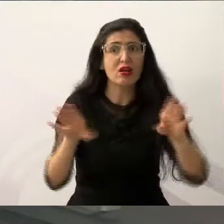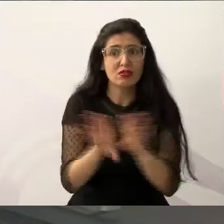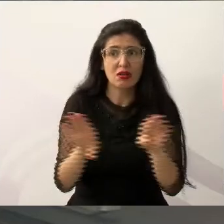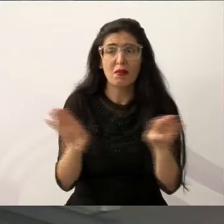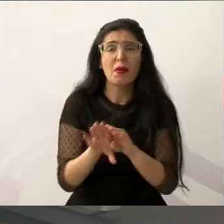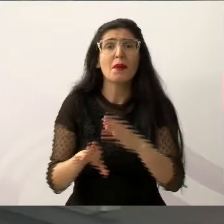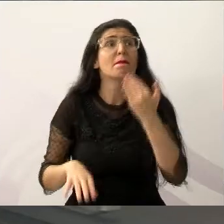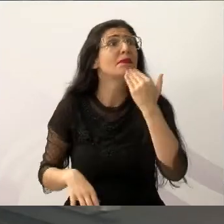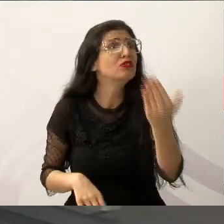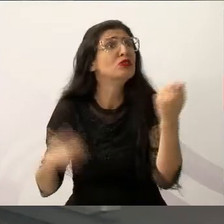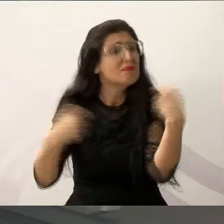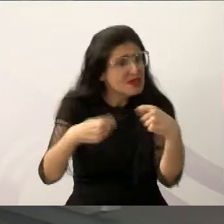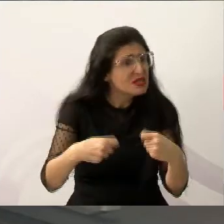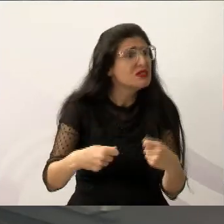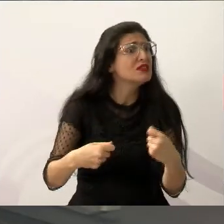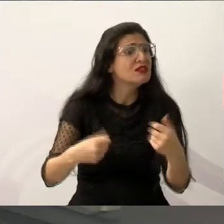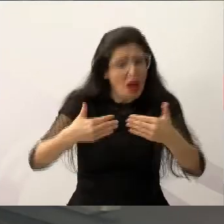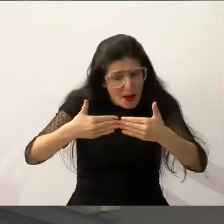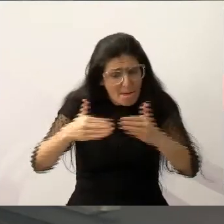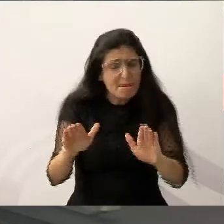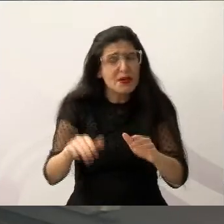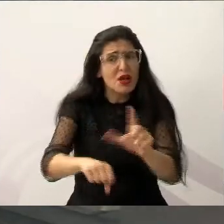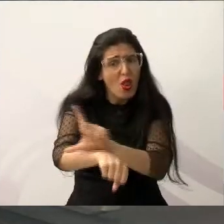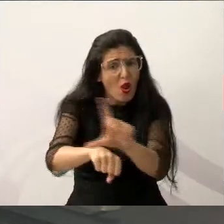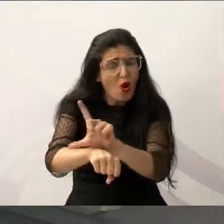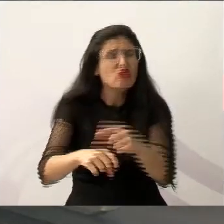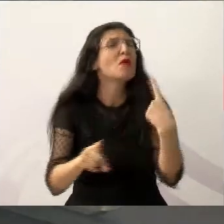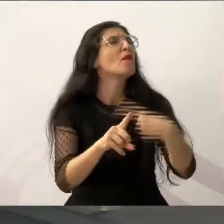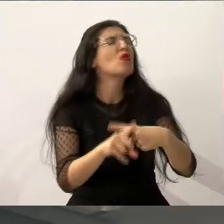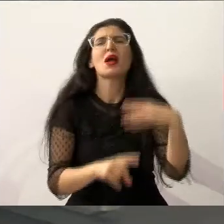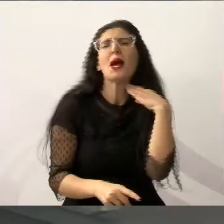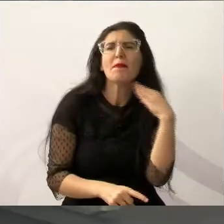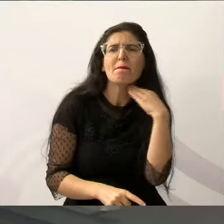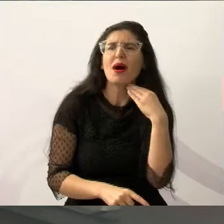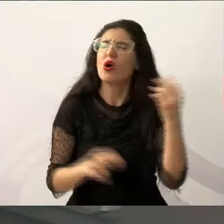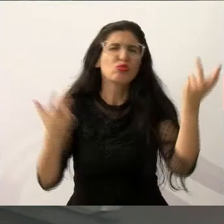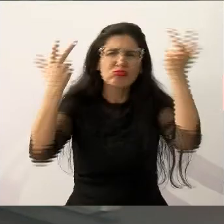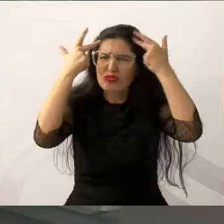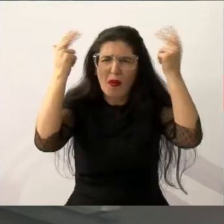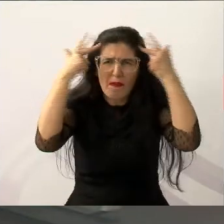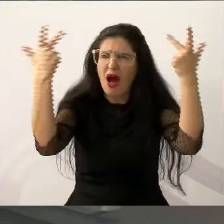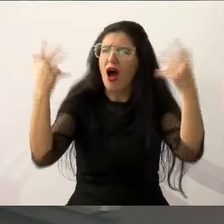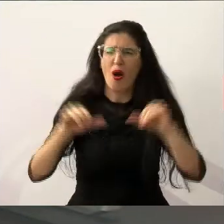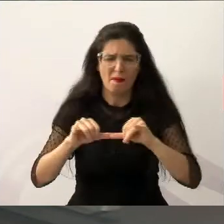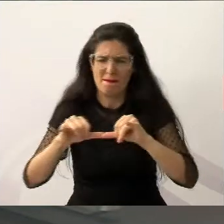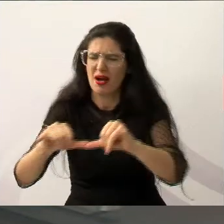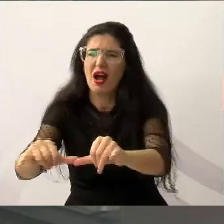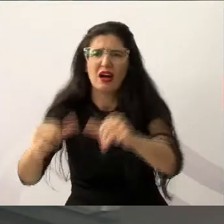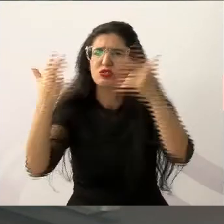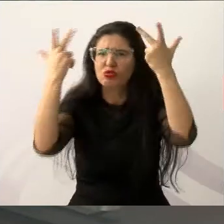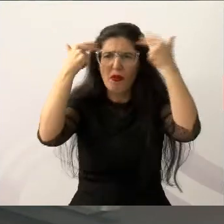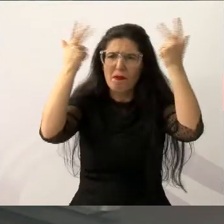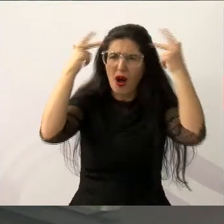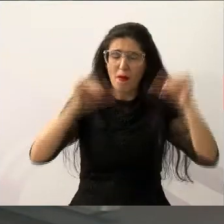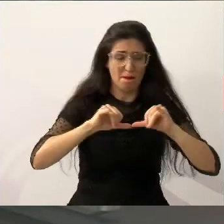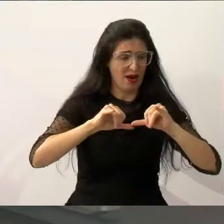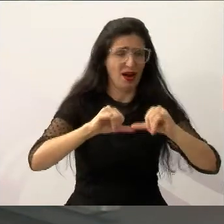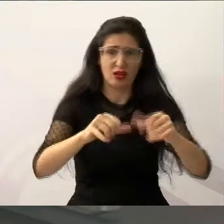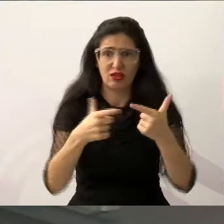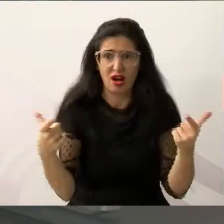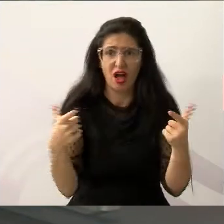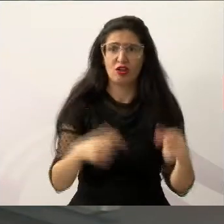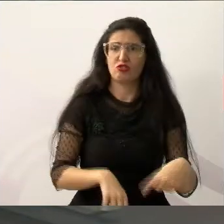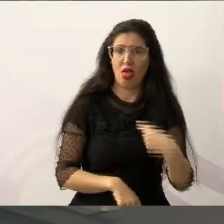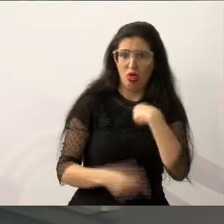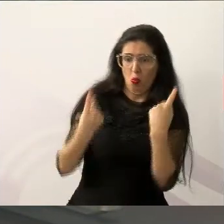do comércio. Por que os bancos estão funcionando, as lotéricas, o supermercado, mercado municipal, que eu não sou contra